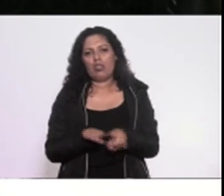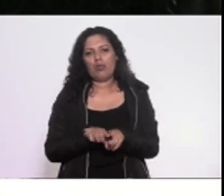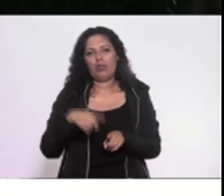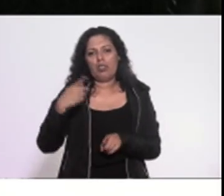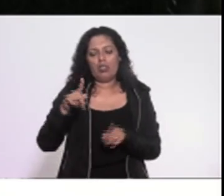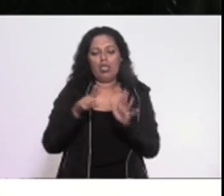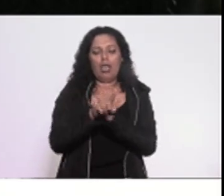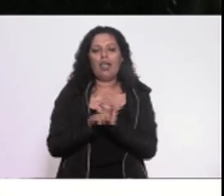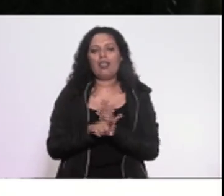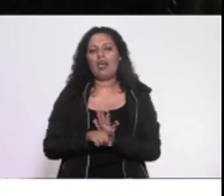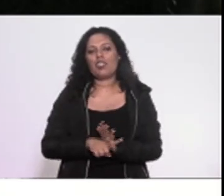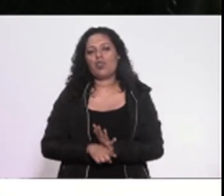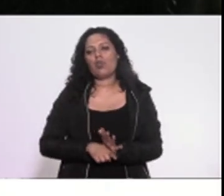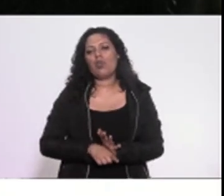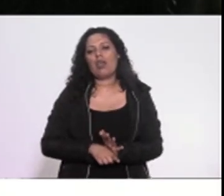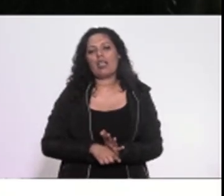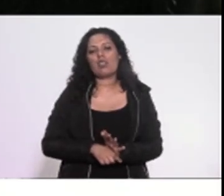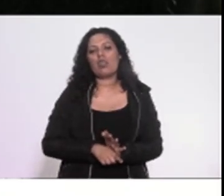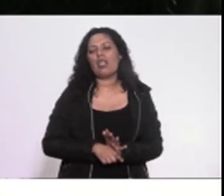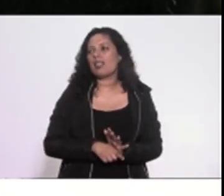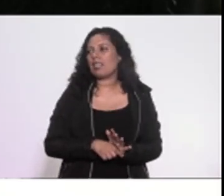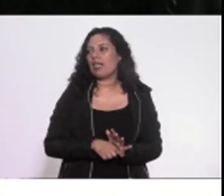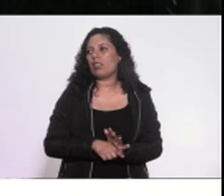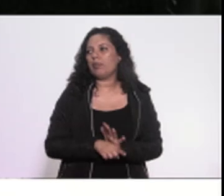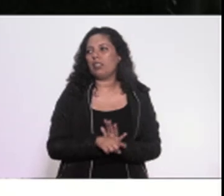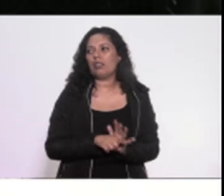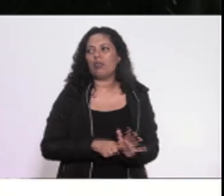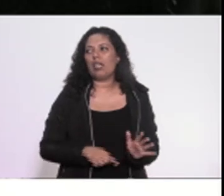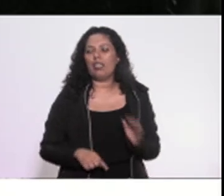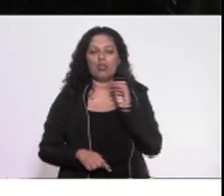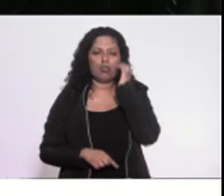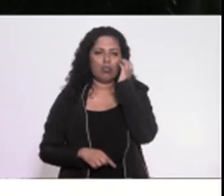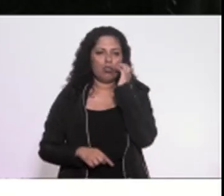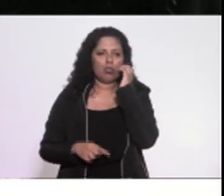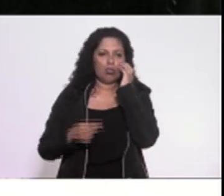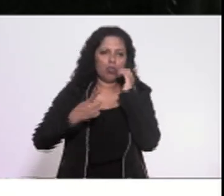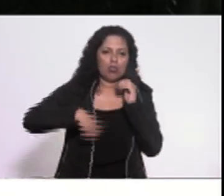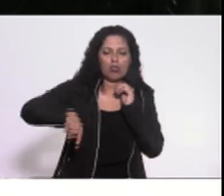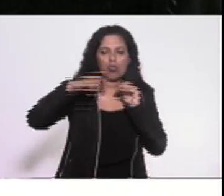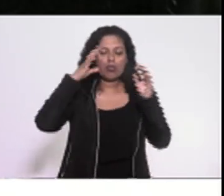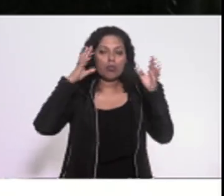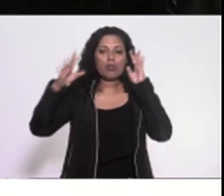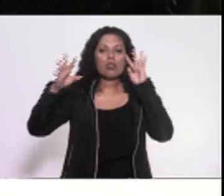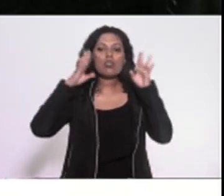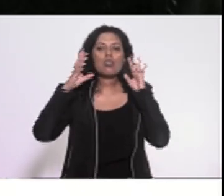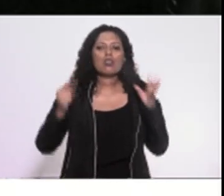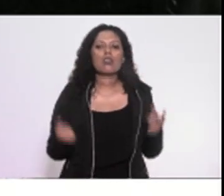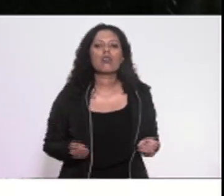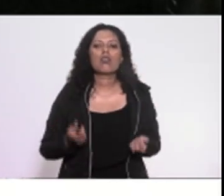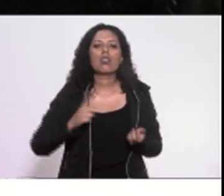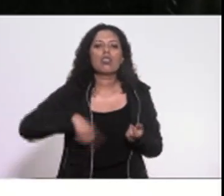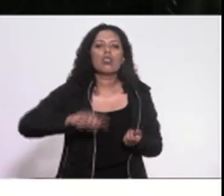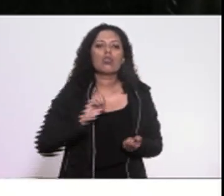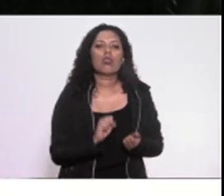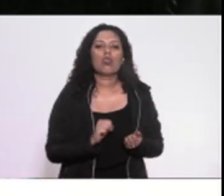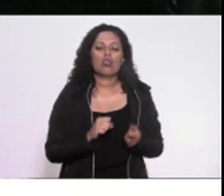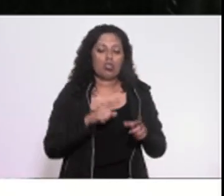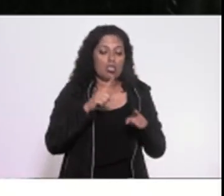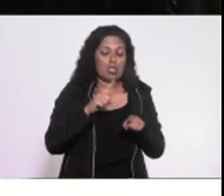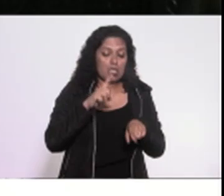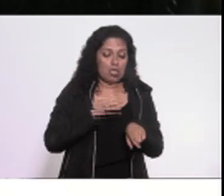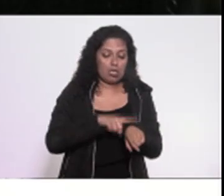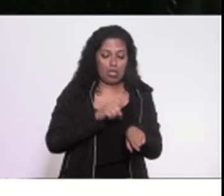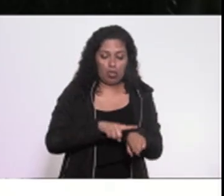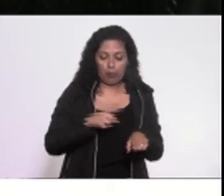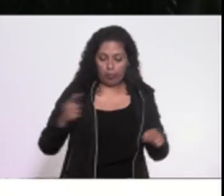uma investigação. Então, acho que é muito oportuno a gente pensar exatamente, né, nesse ato de tempo